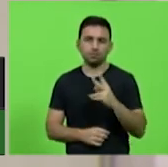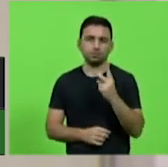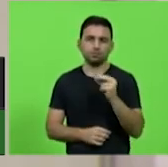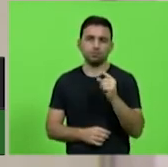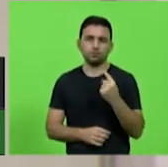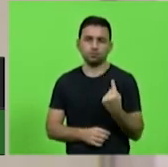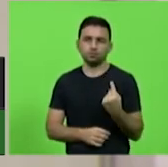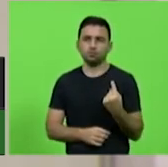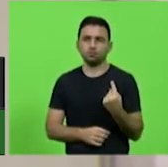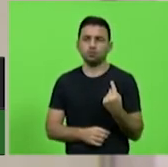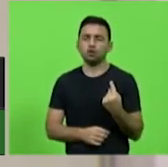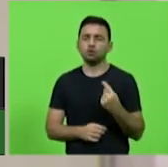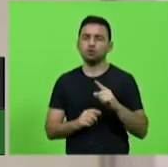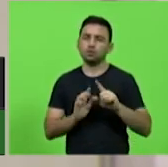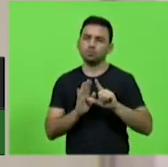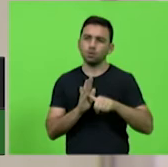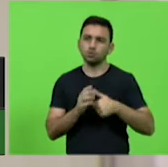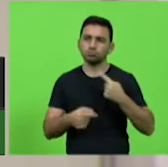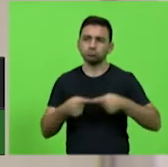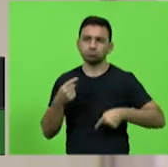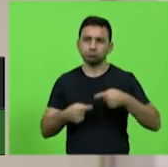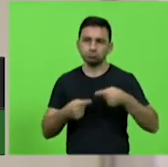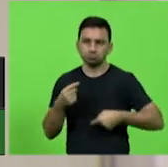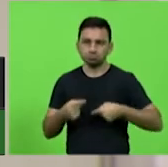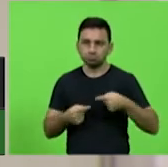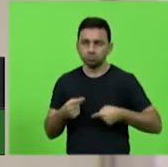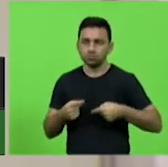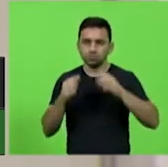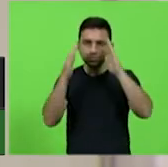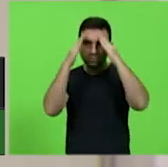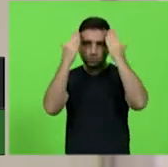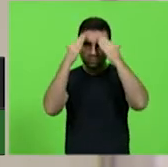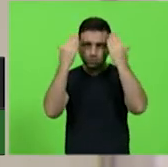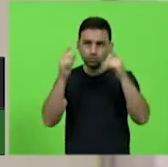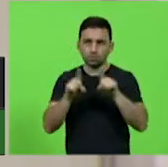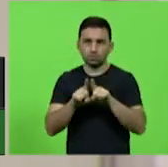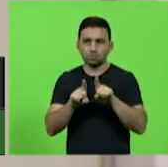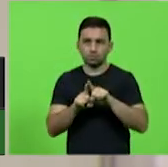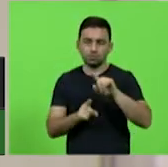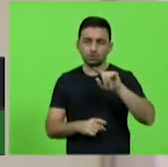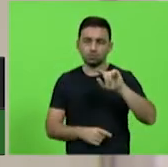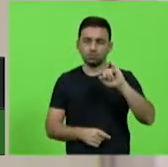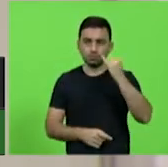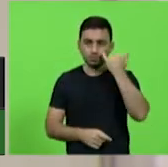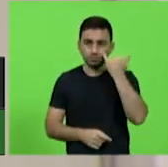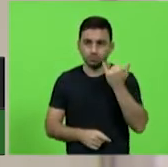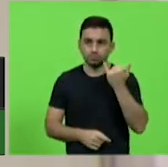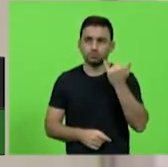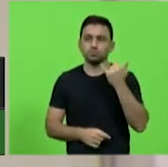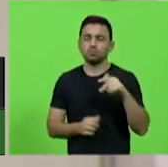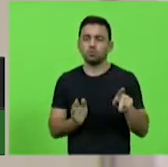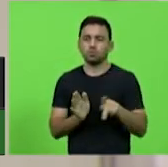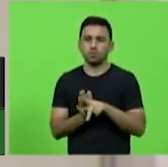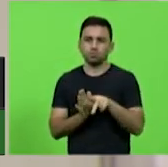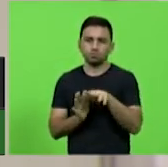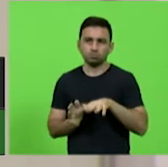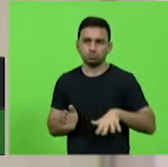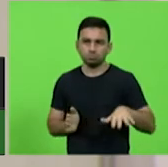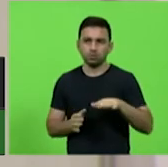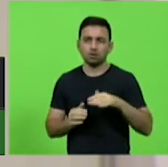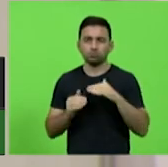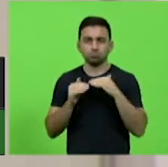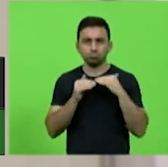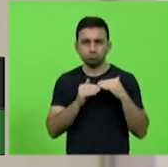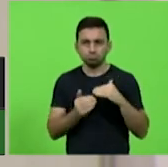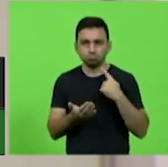ser discutido pelos senhores deputados José Milton Schaefer e Jair Mioto, ex officio, por acordo de líderes, foi aprovado por